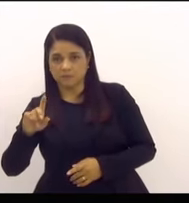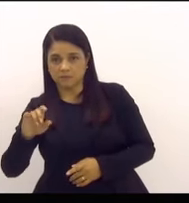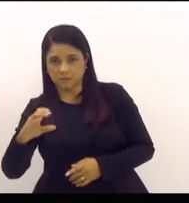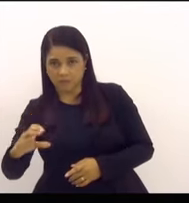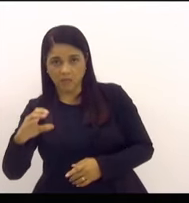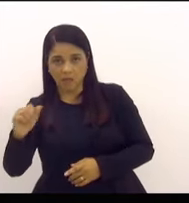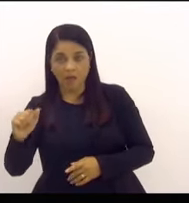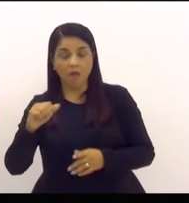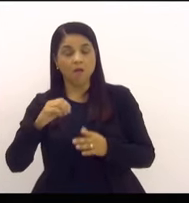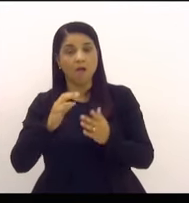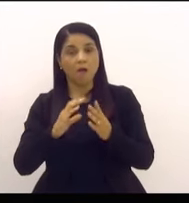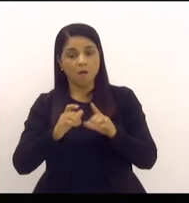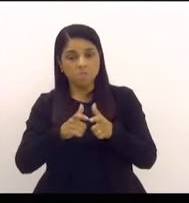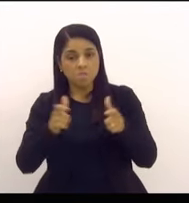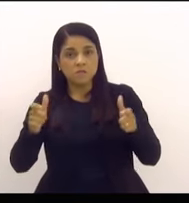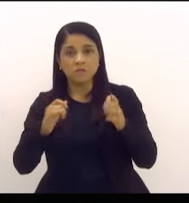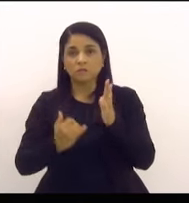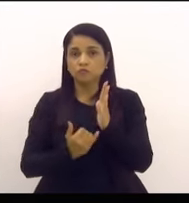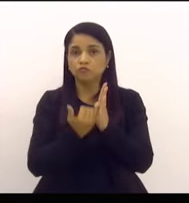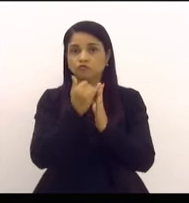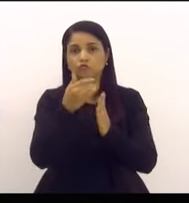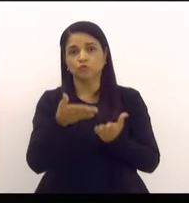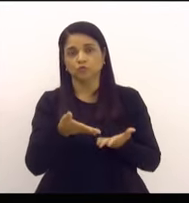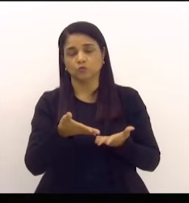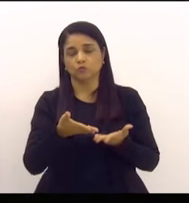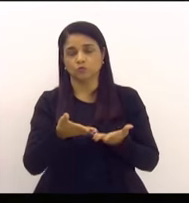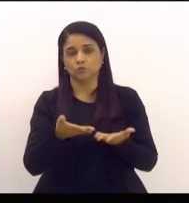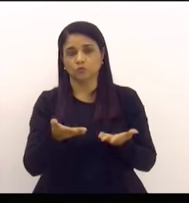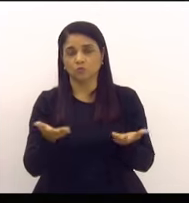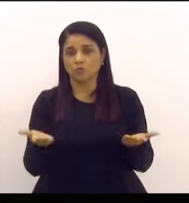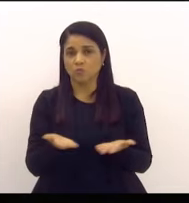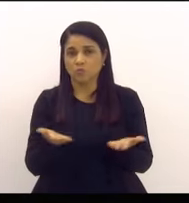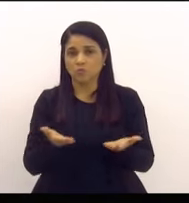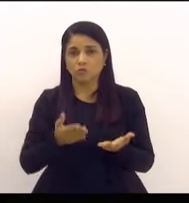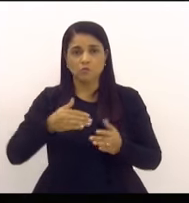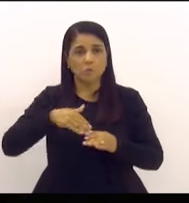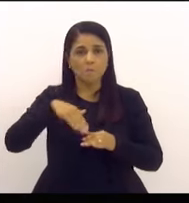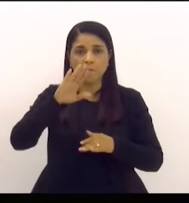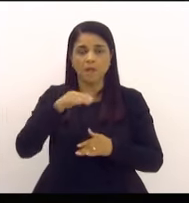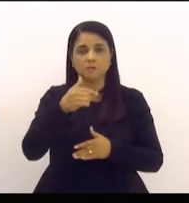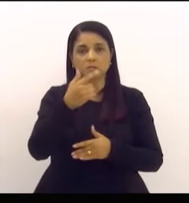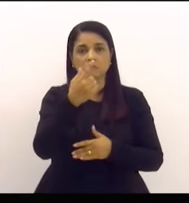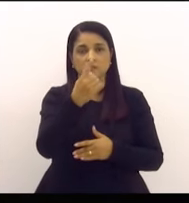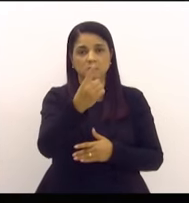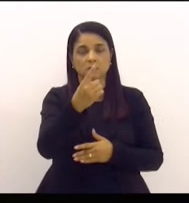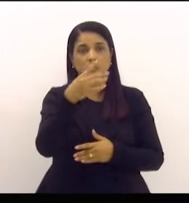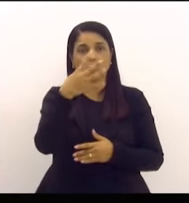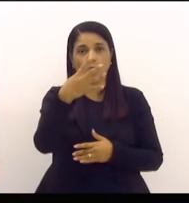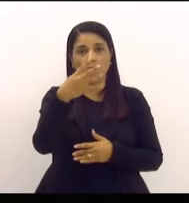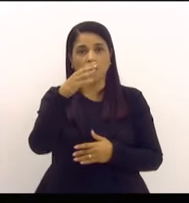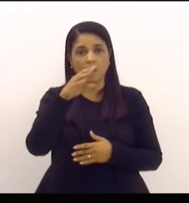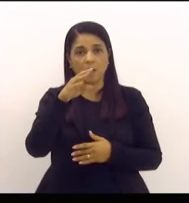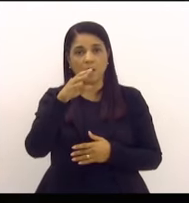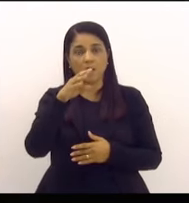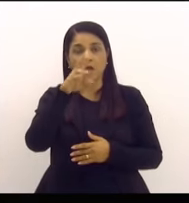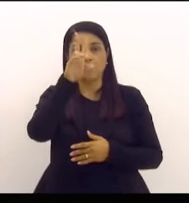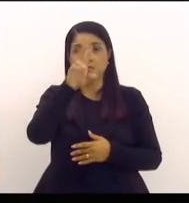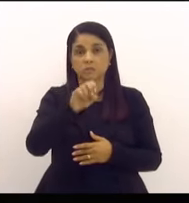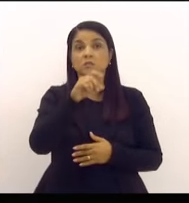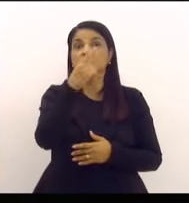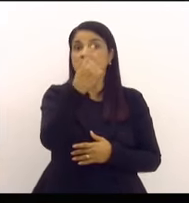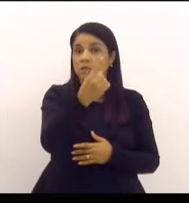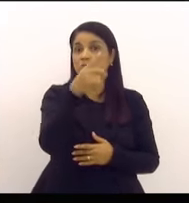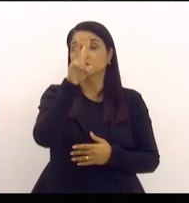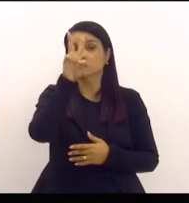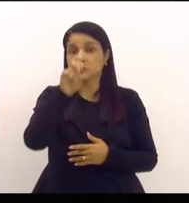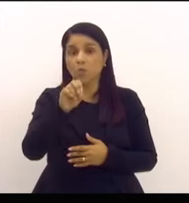sua dívida crescendo, onde hoje já está em mais de 150 bilhões. Acredito